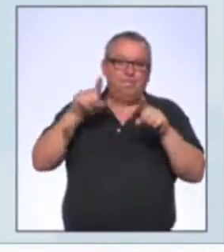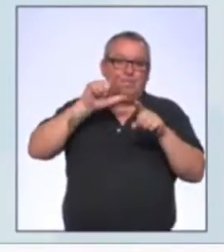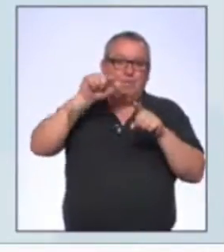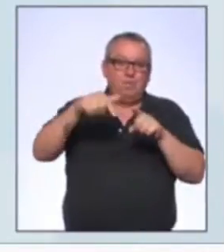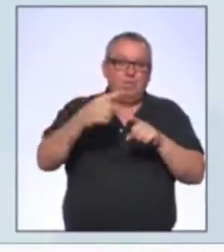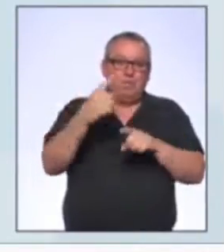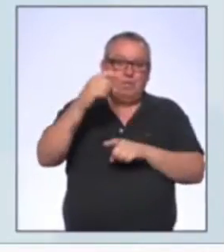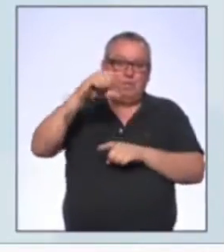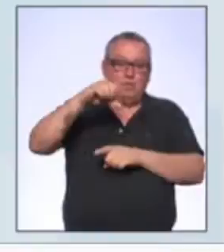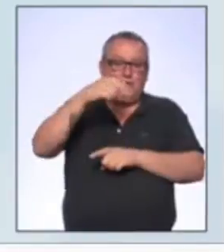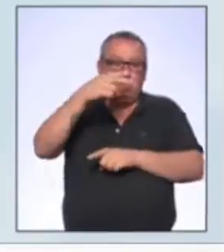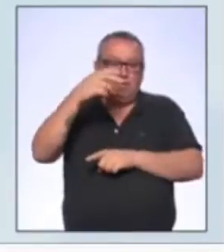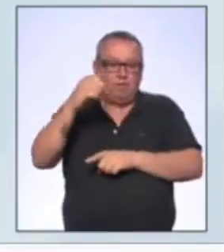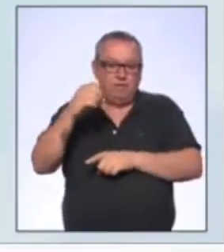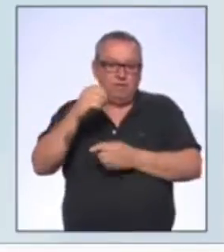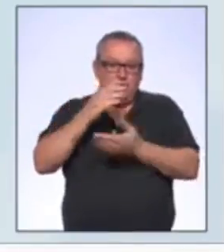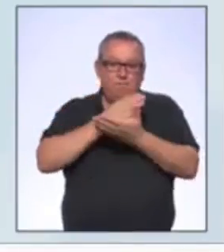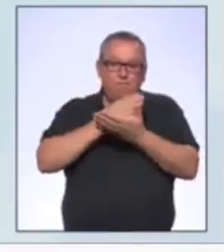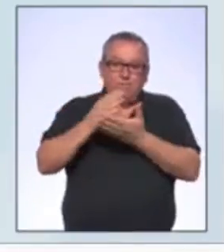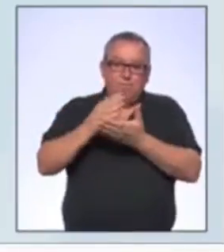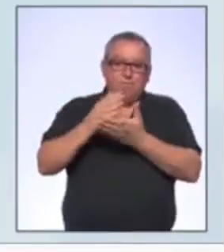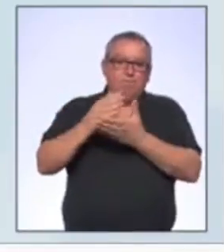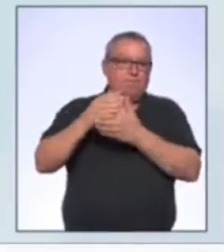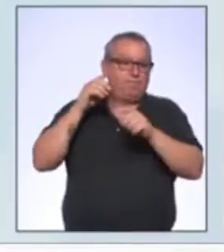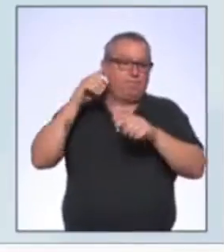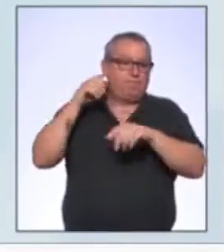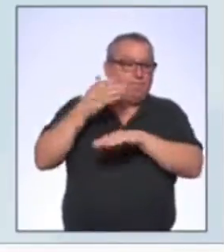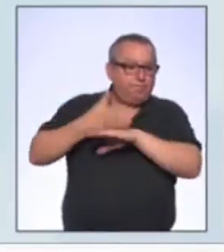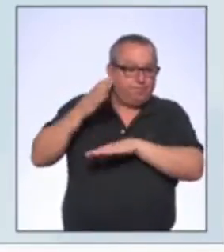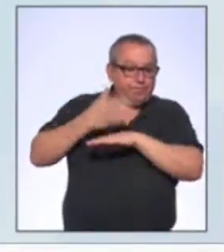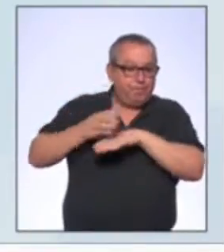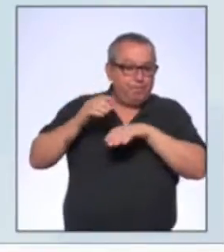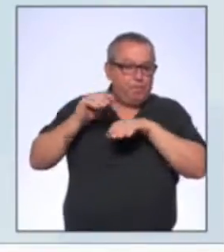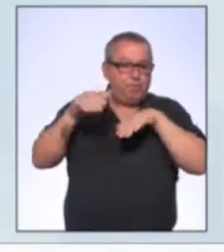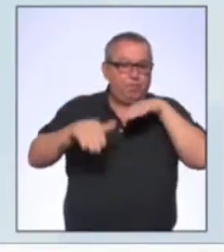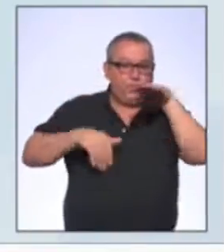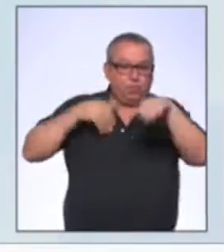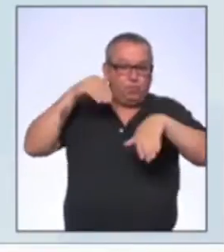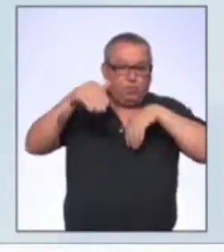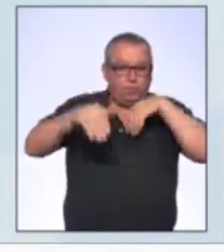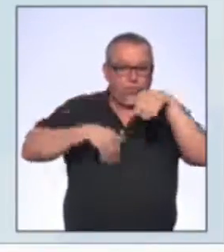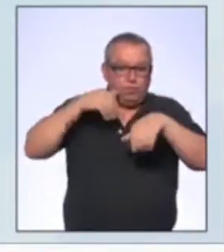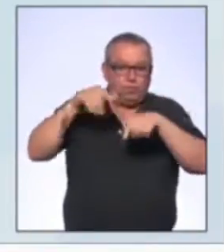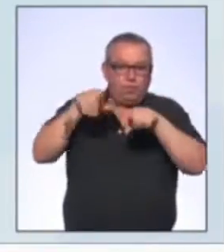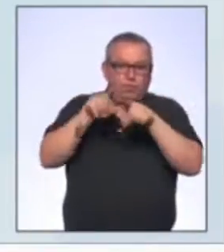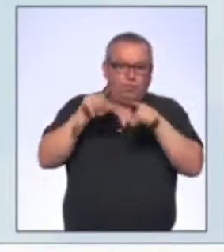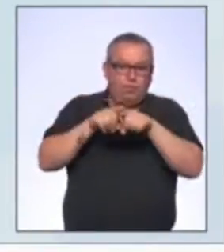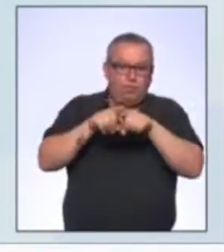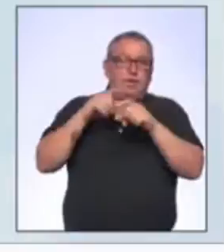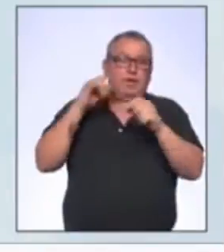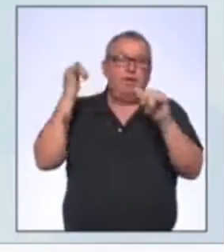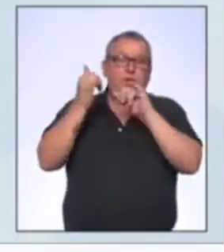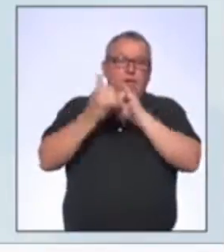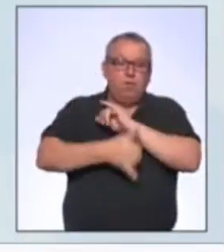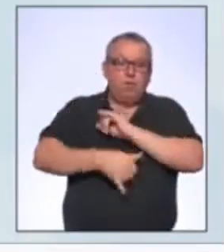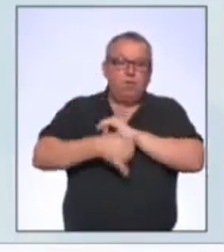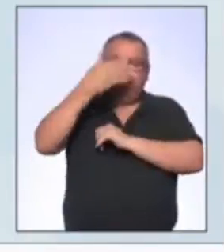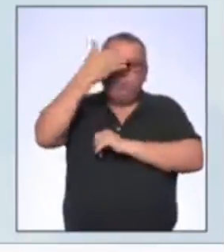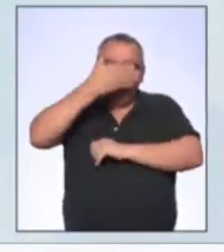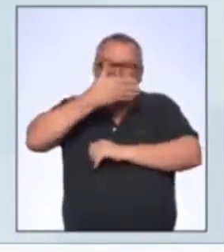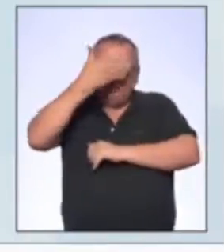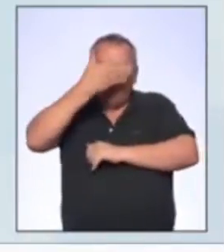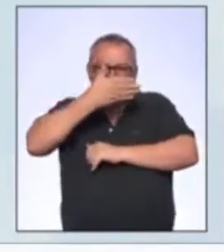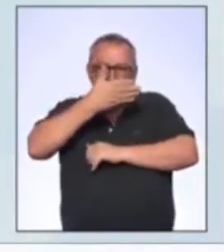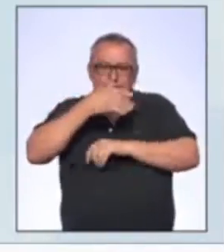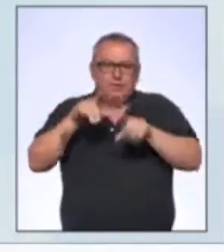tarde 1920 iniciaram-se atividades como natação e atletismo para deficientes visuais então